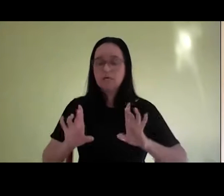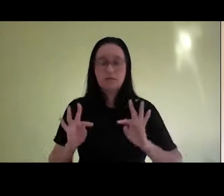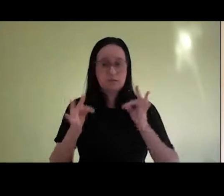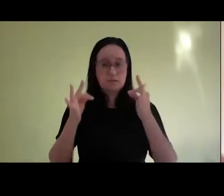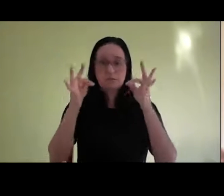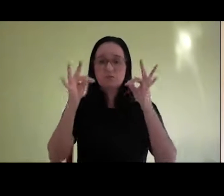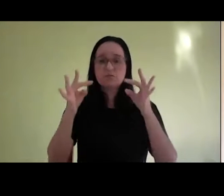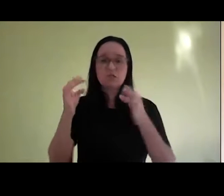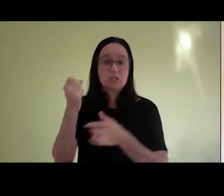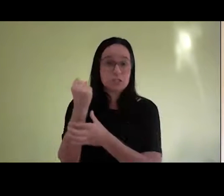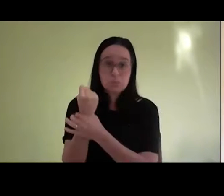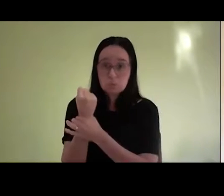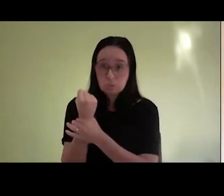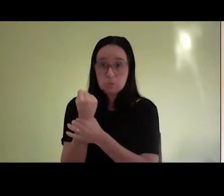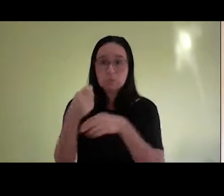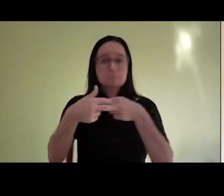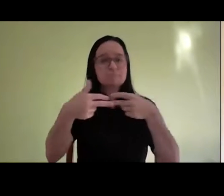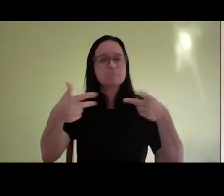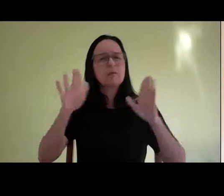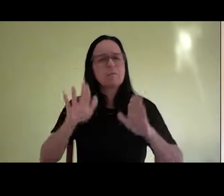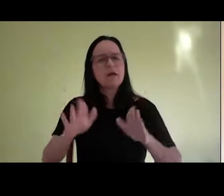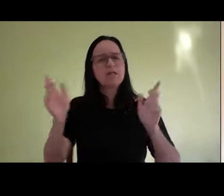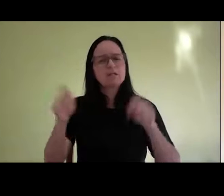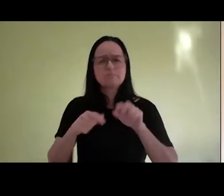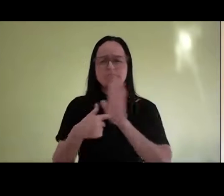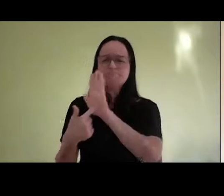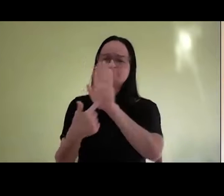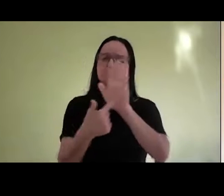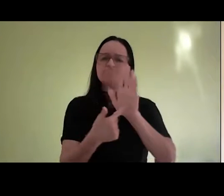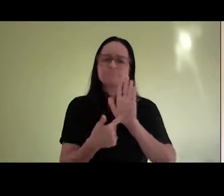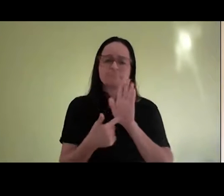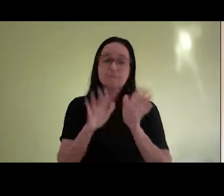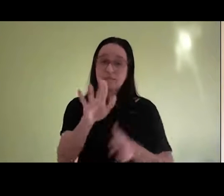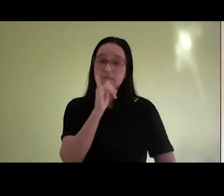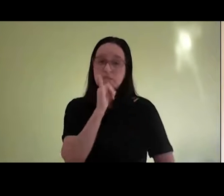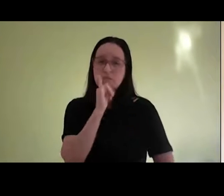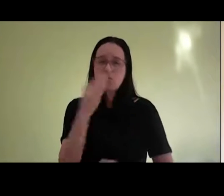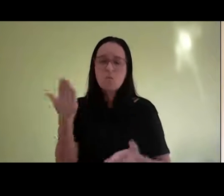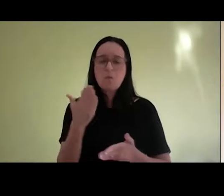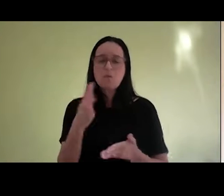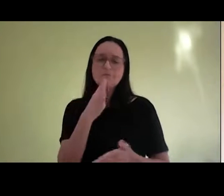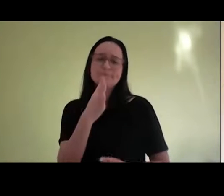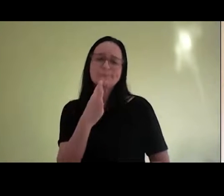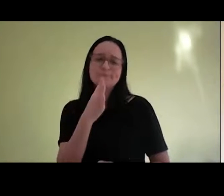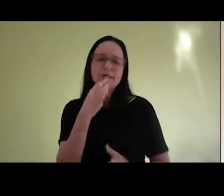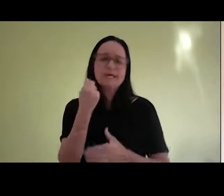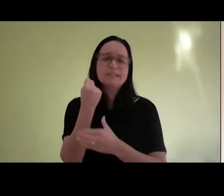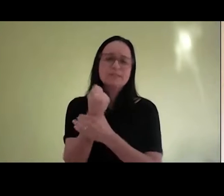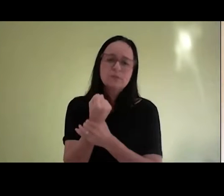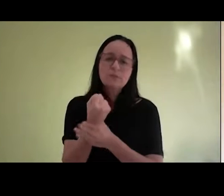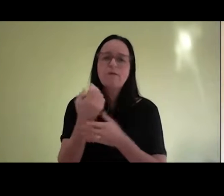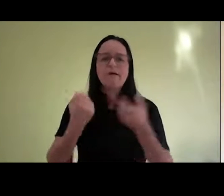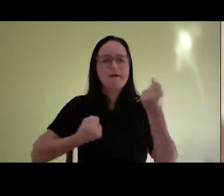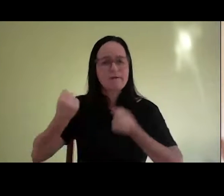seguro, mas que eu conseguisse trazer para a realidade, ou seja, quem hoje não sabe o que é um seguro de automóvel, quem hoje não sabe o que é um